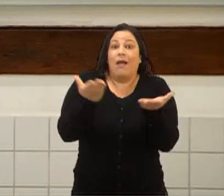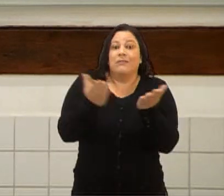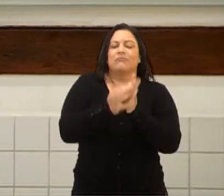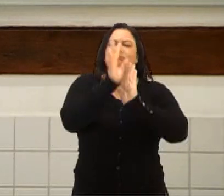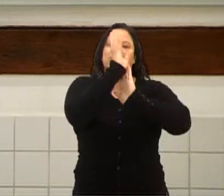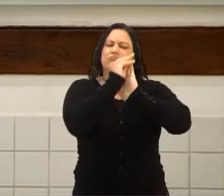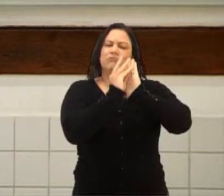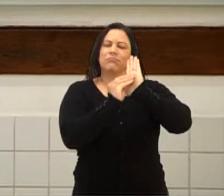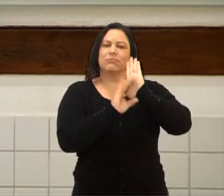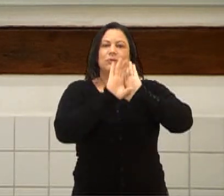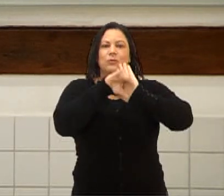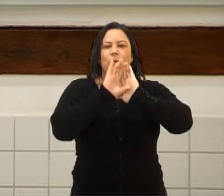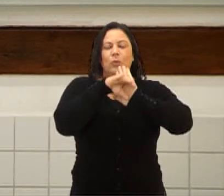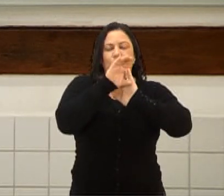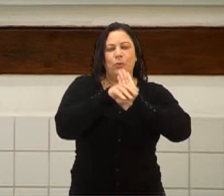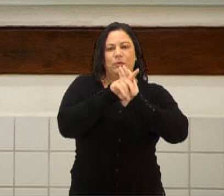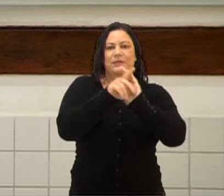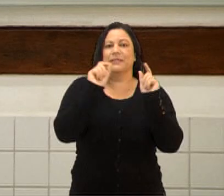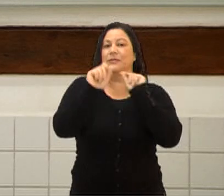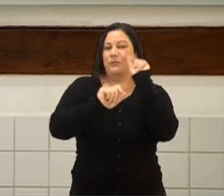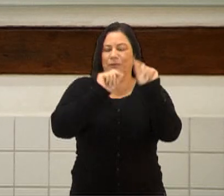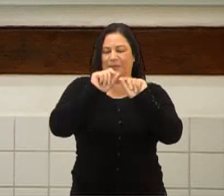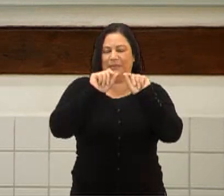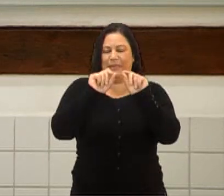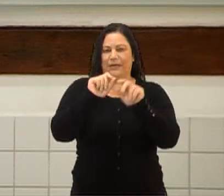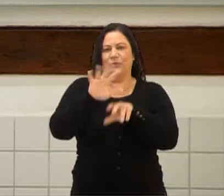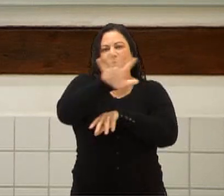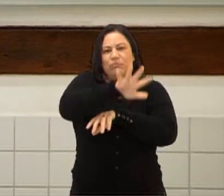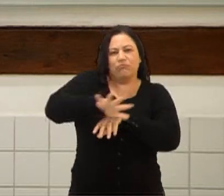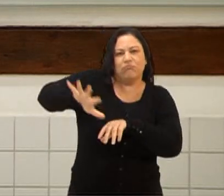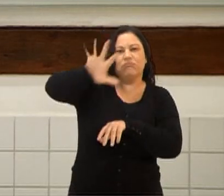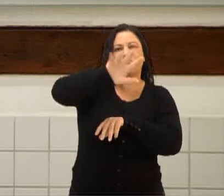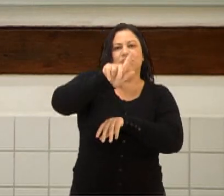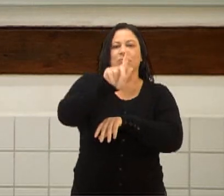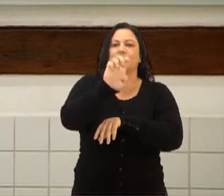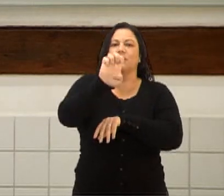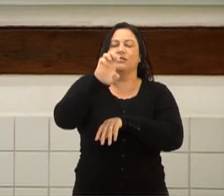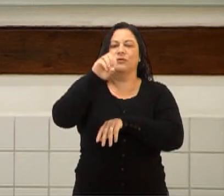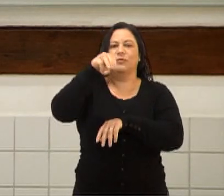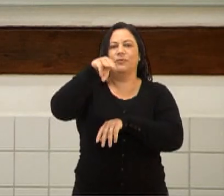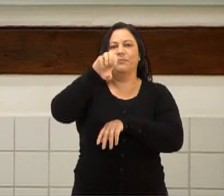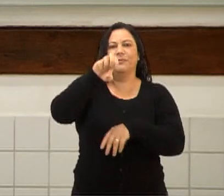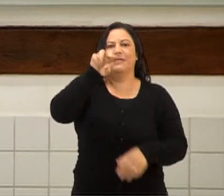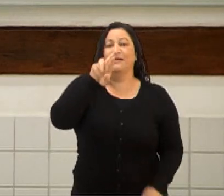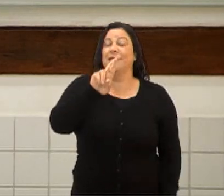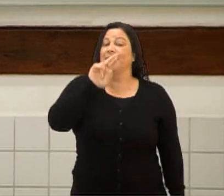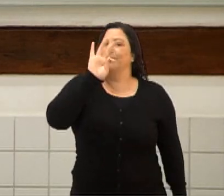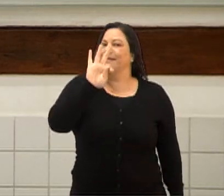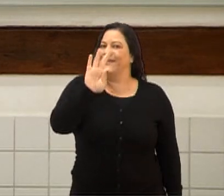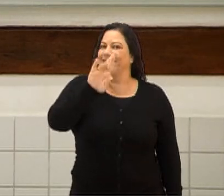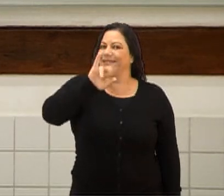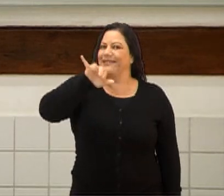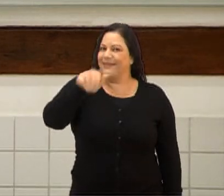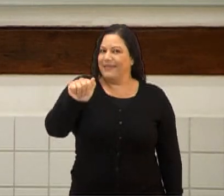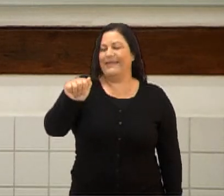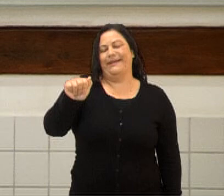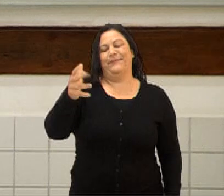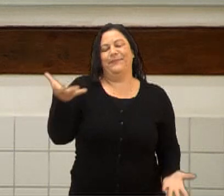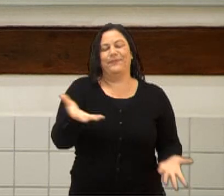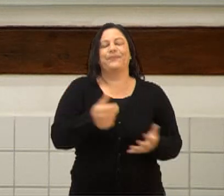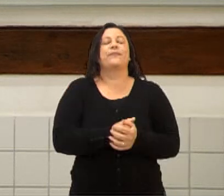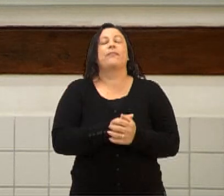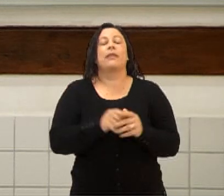da geometria espacial, mas vamos em frente. Já na aula de hoje nós vamos nos aprofundar um pouquinho mais. Mas antes disso,